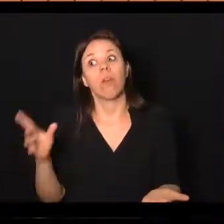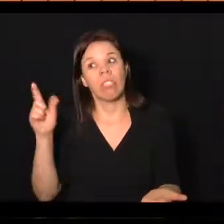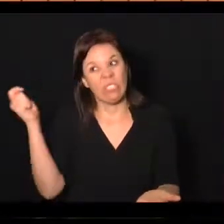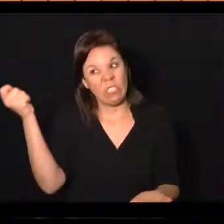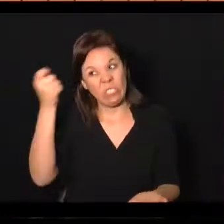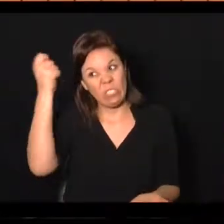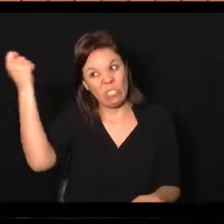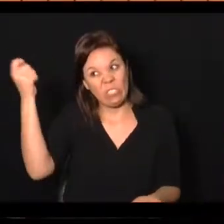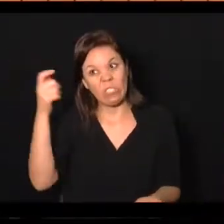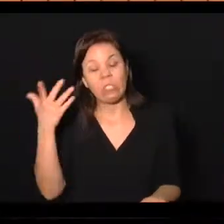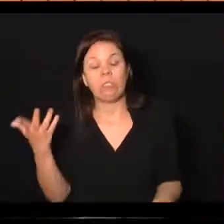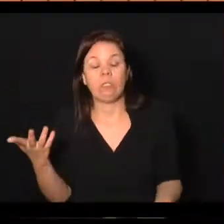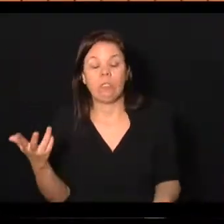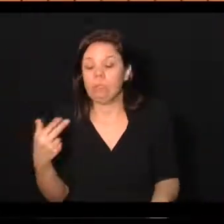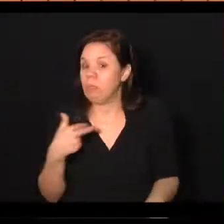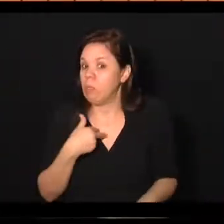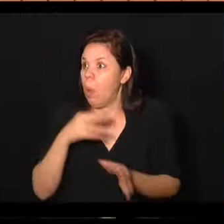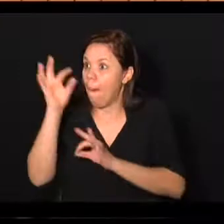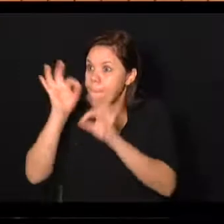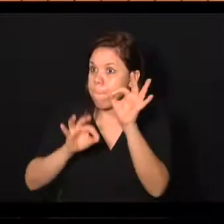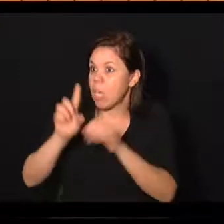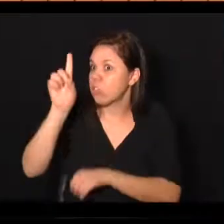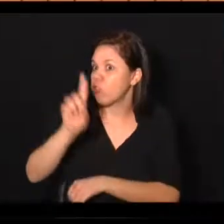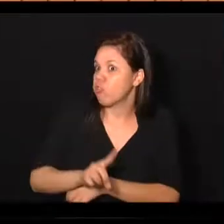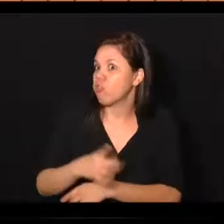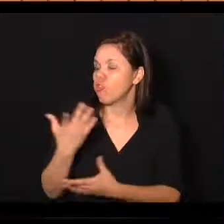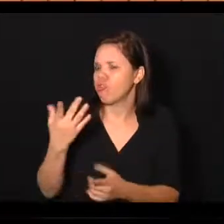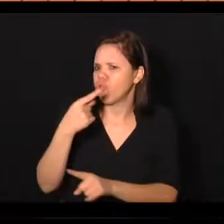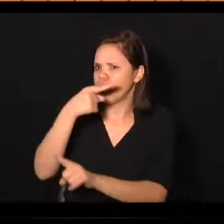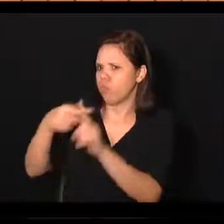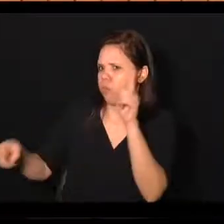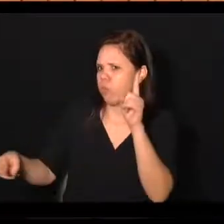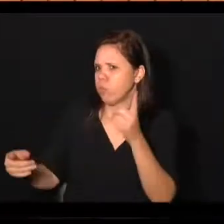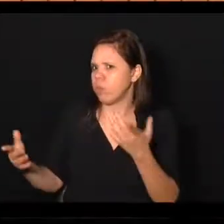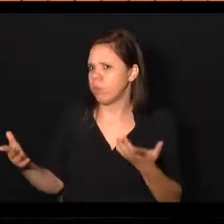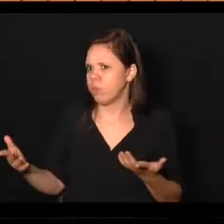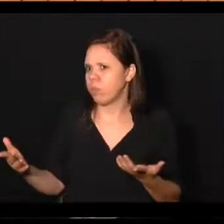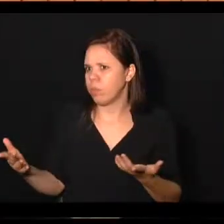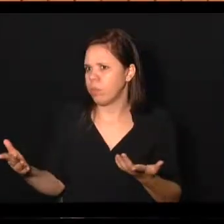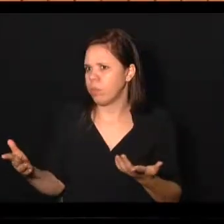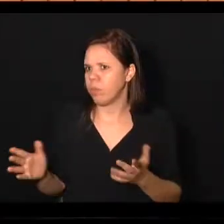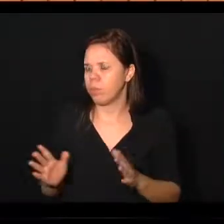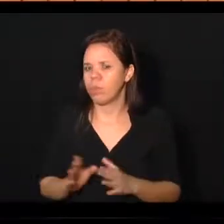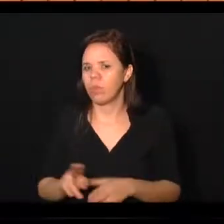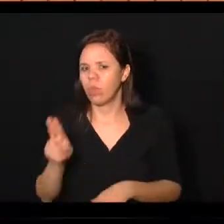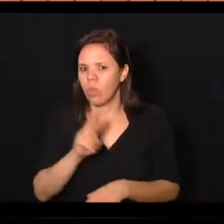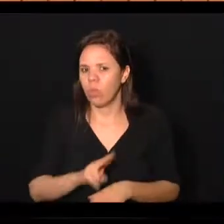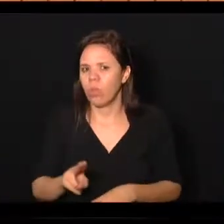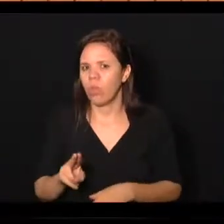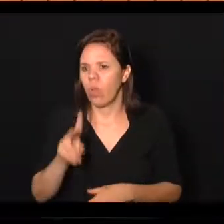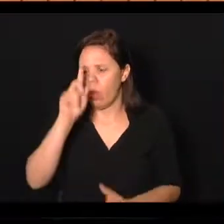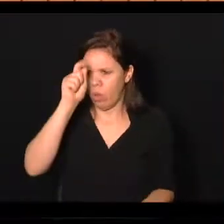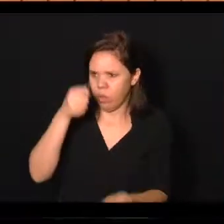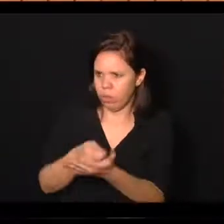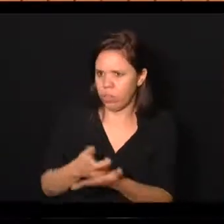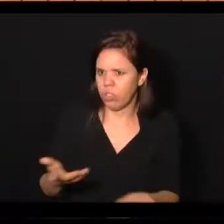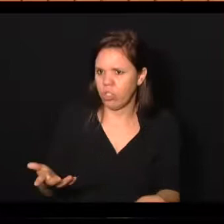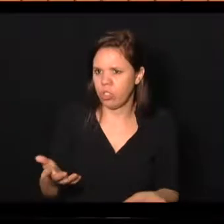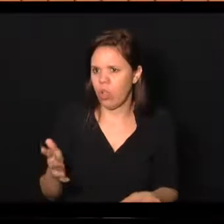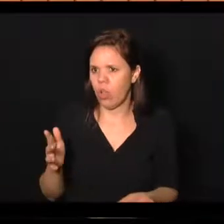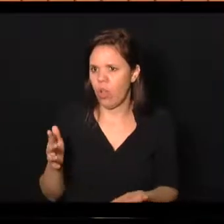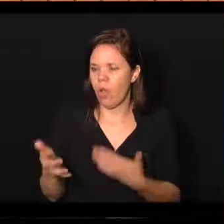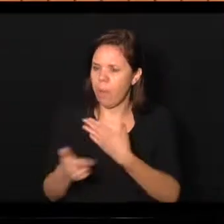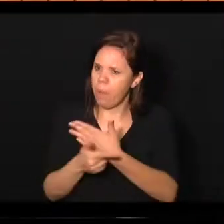grave. O plano diretor fica pela metade nos seus instrumentos de garantia da função social